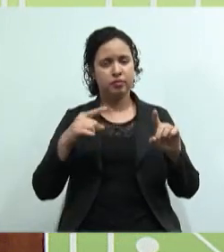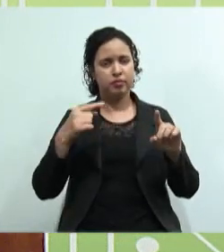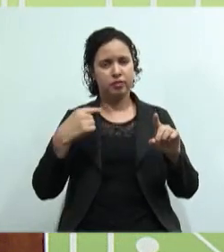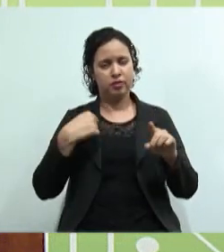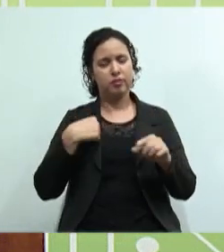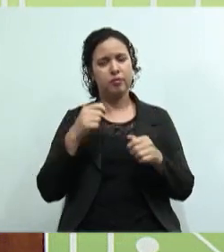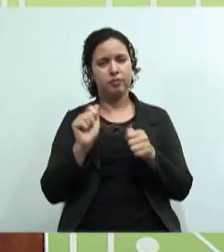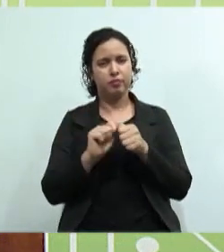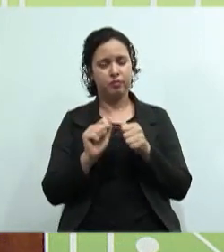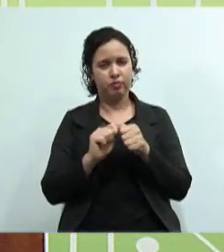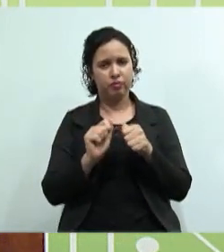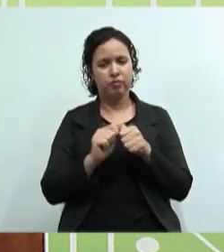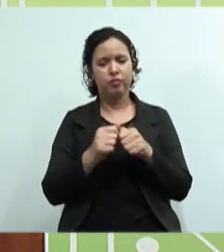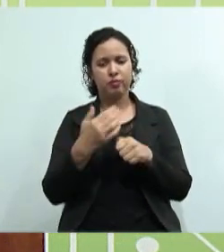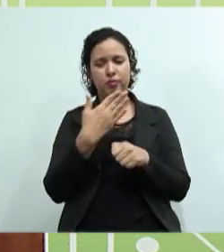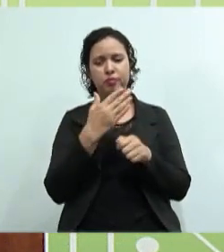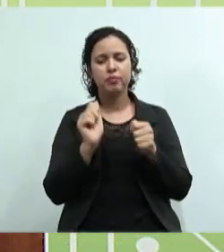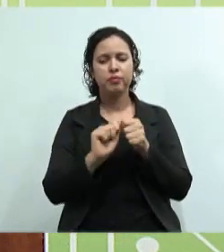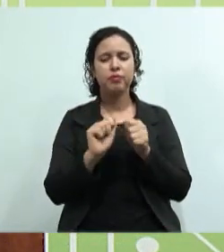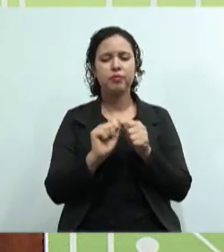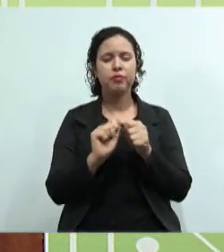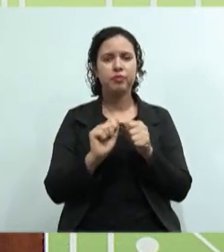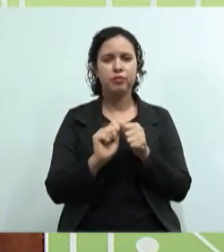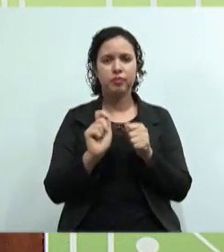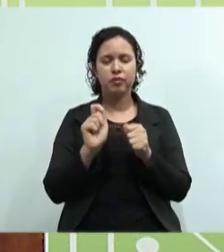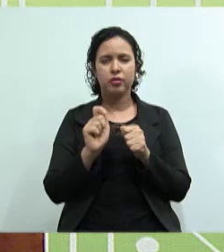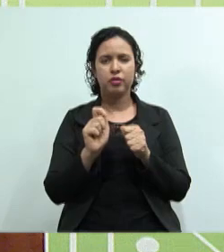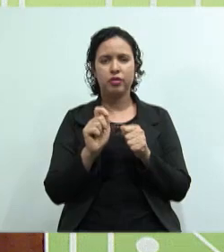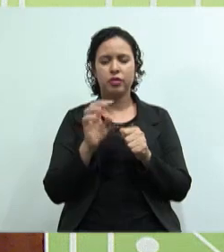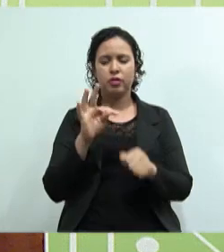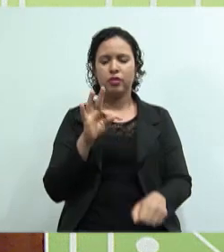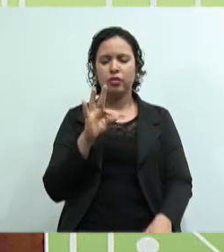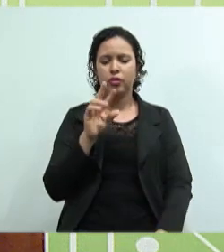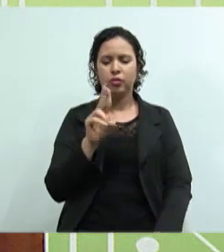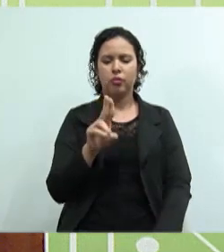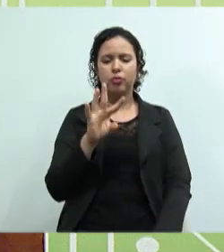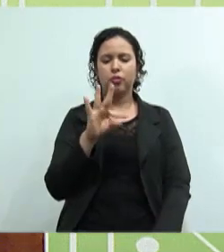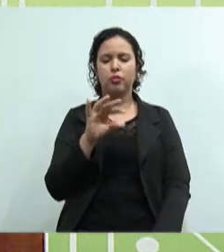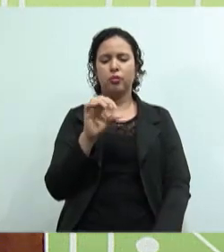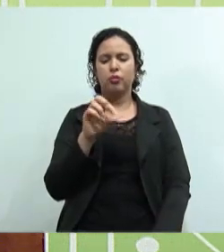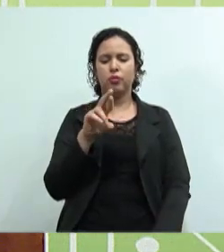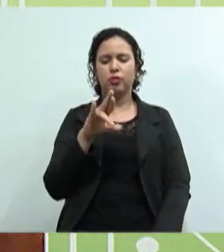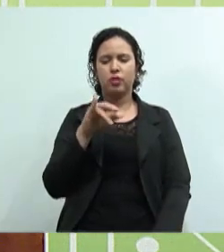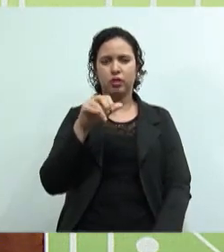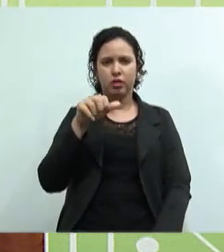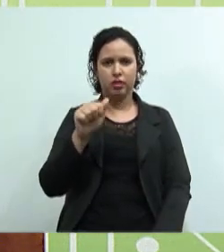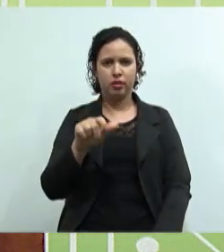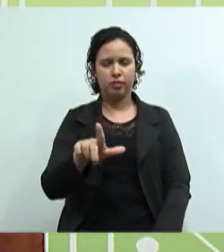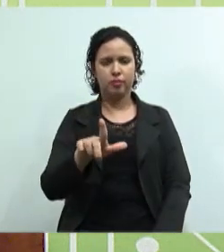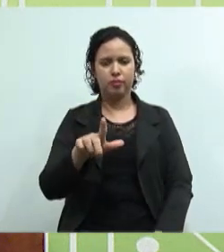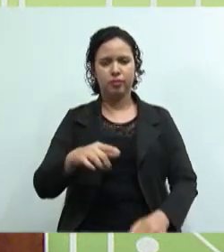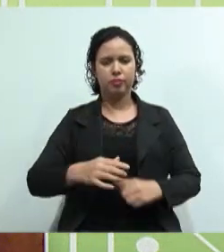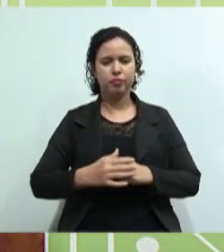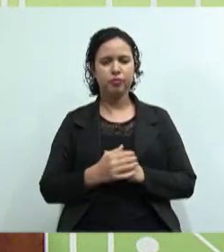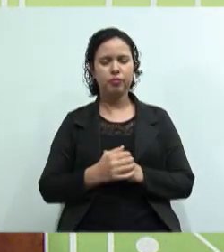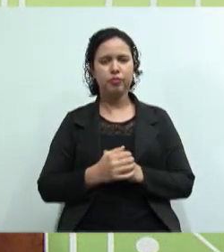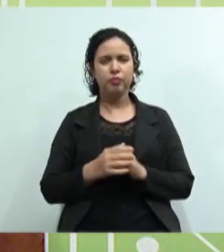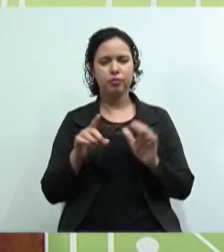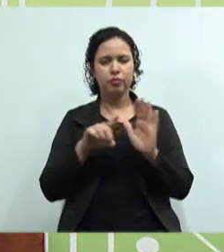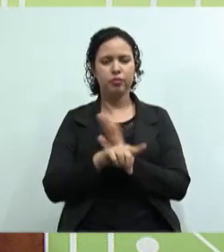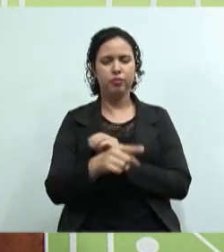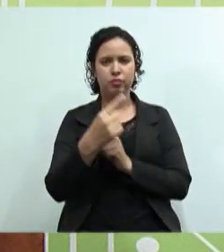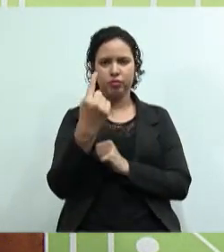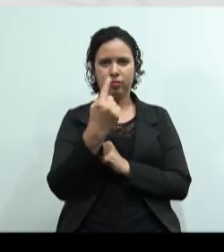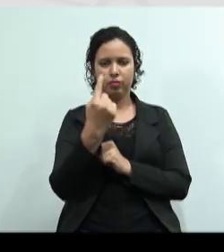vou ver se eu consigo construir pelo menos parte da questão 3 aqui nesse momento. Então, vamos lá para a questão 1, lá